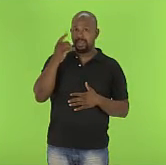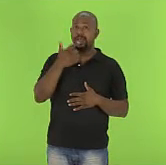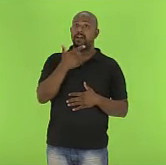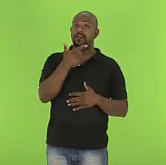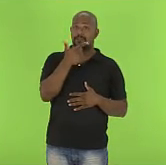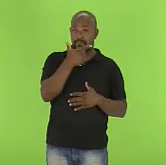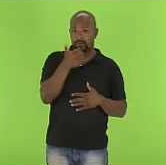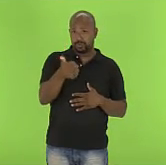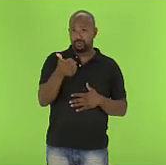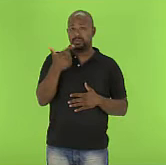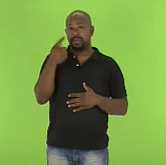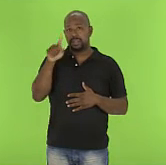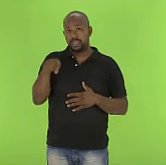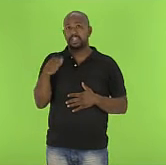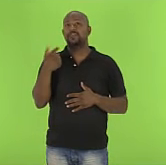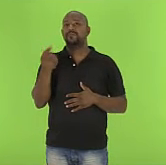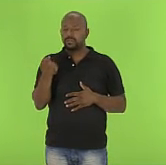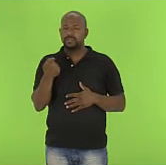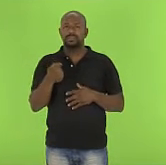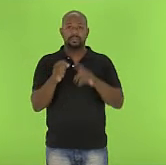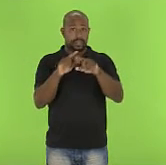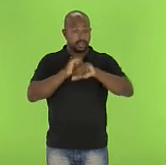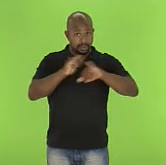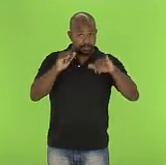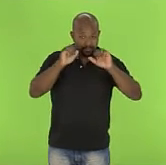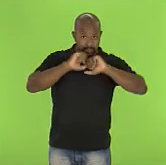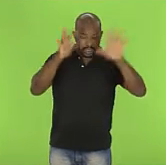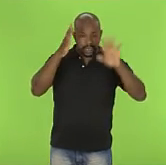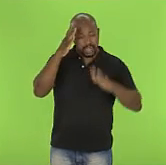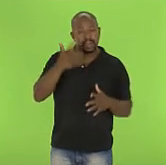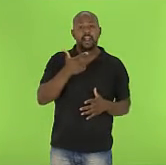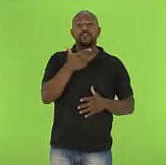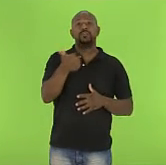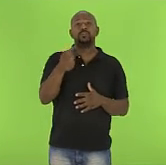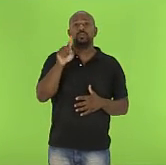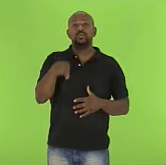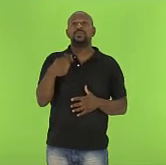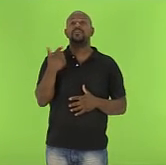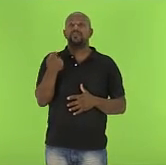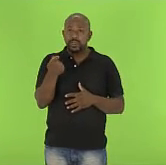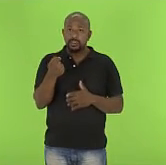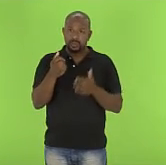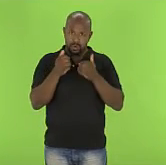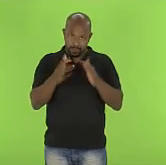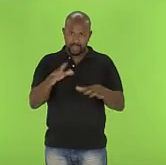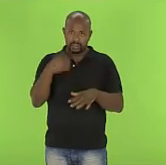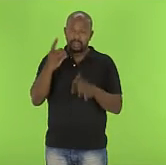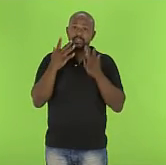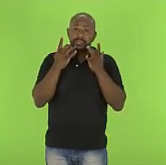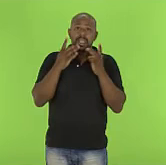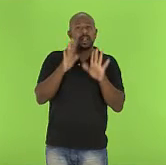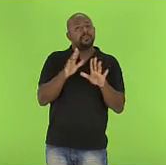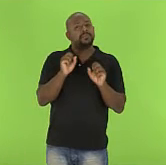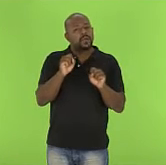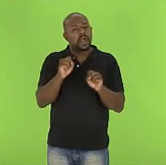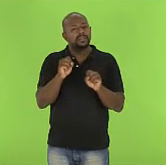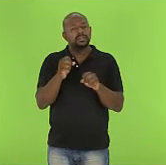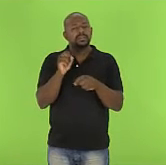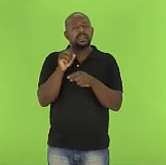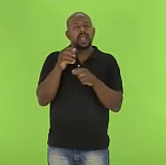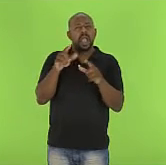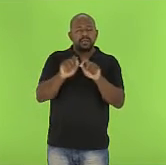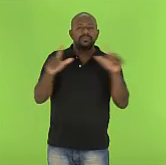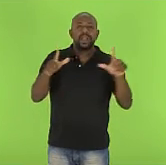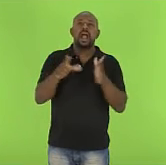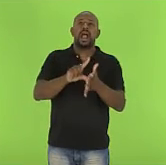amanhã, 21h20. 21h20. Só para deixar claro que 21h20 começa o nosso espetáculo, mas vale a pena